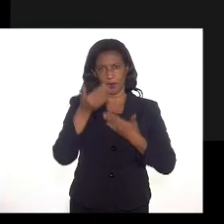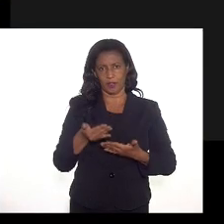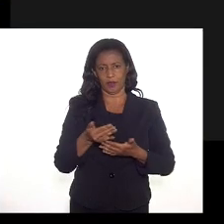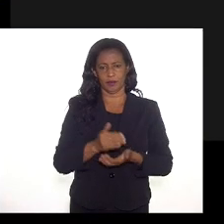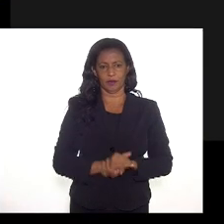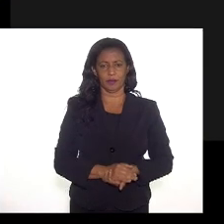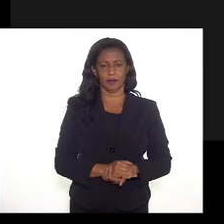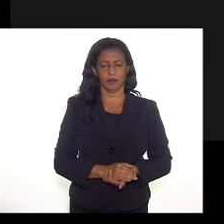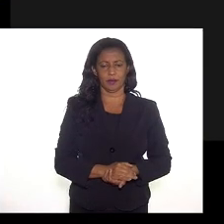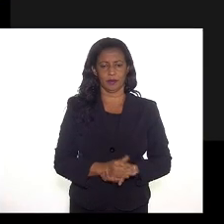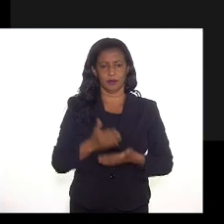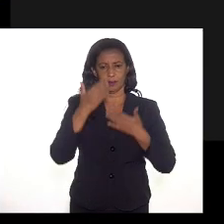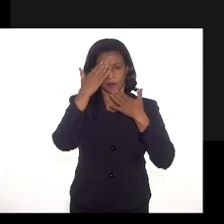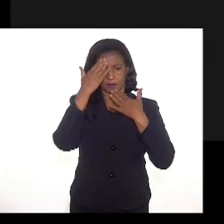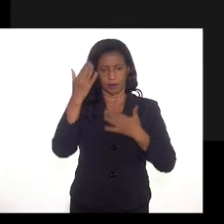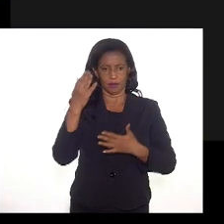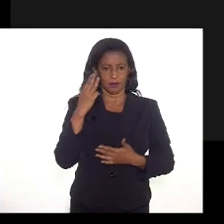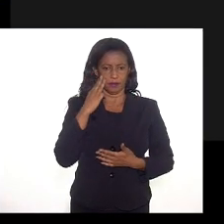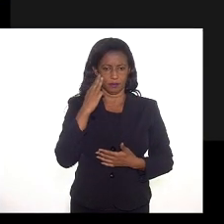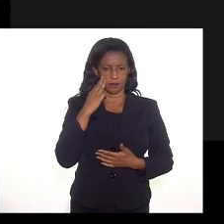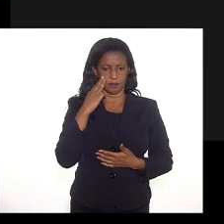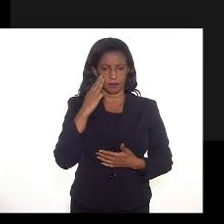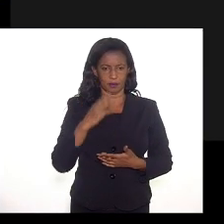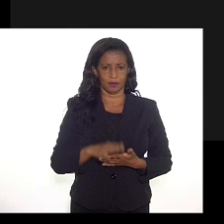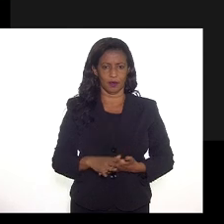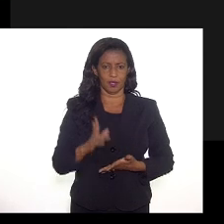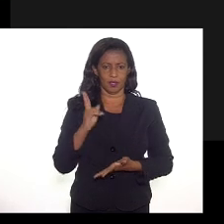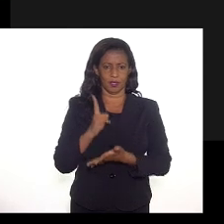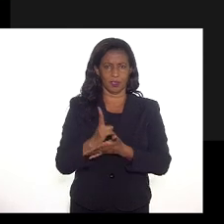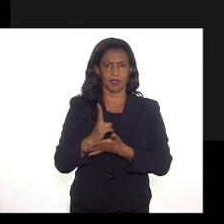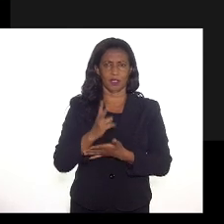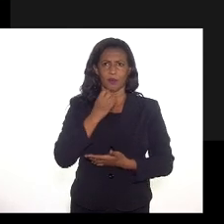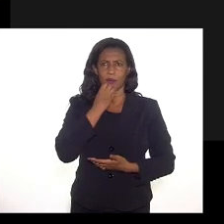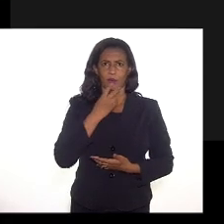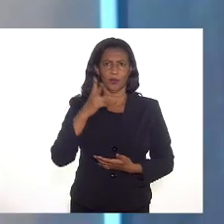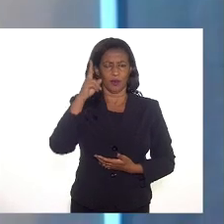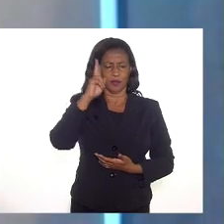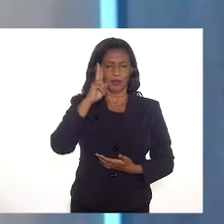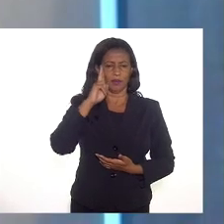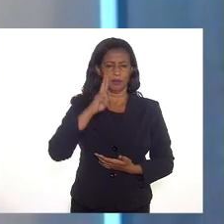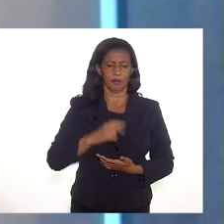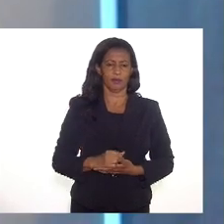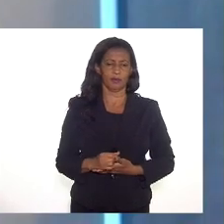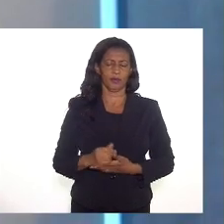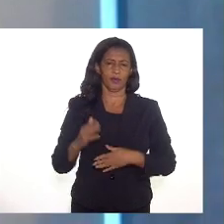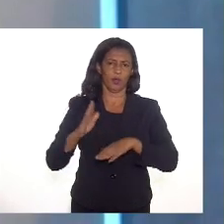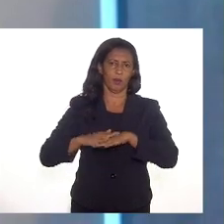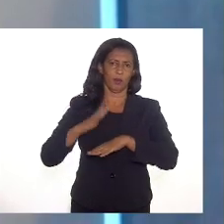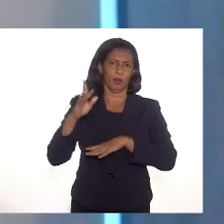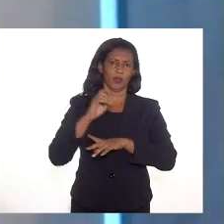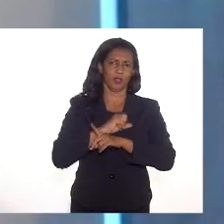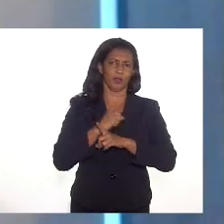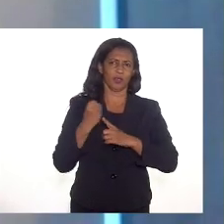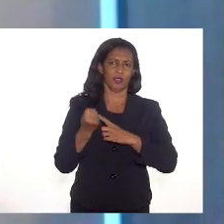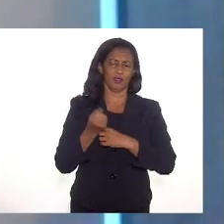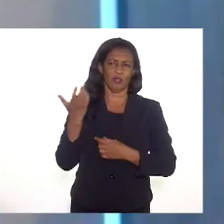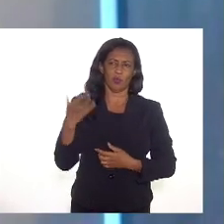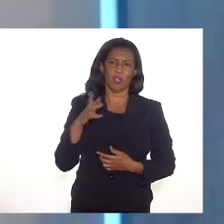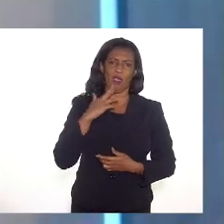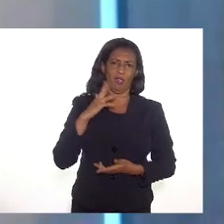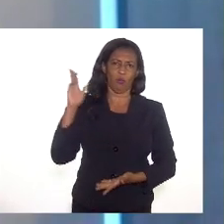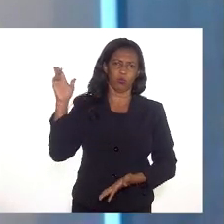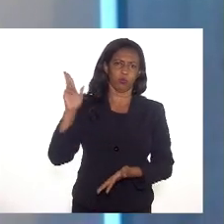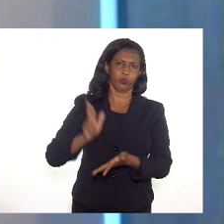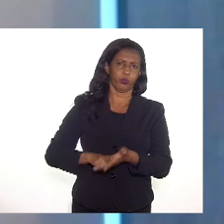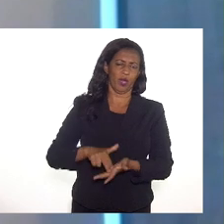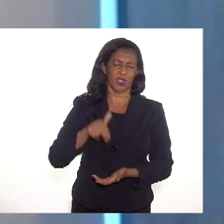obrigado deputado Valdeck é sempre bom lembrar que por mais que a sociedade não queira reconhecer